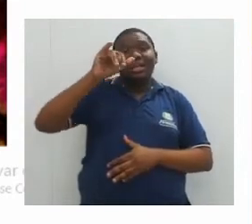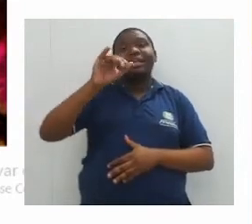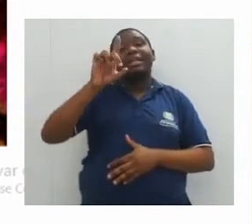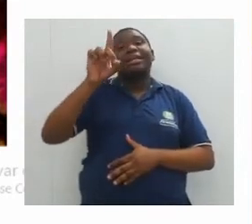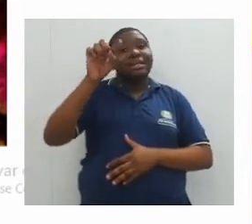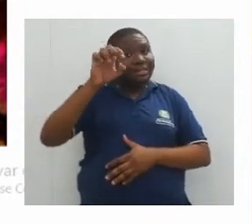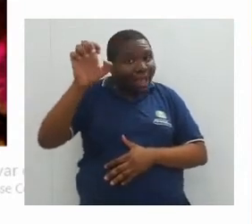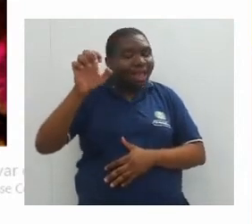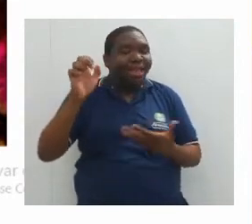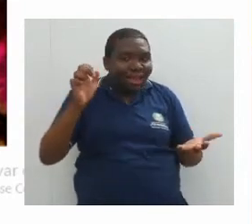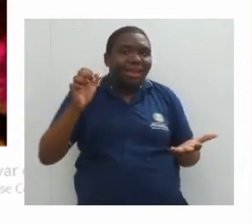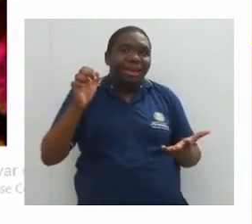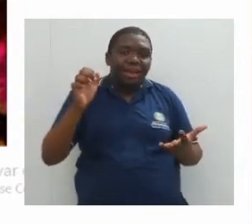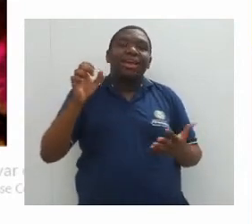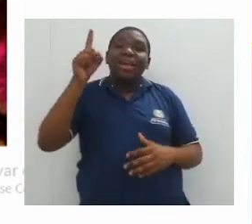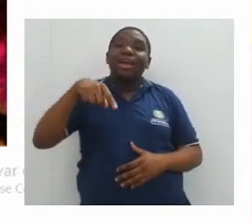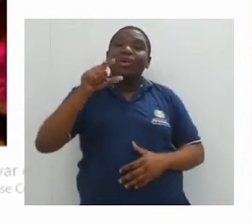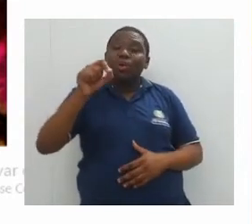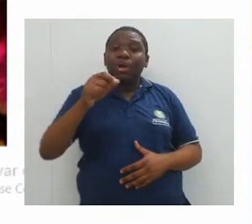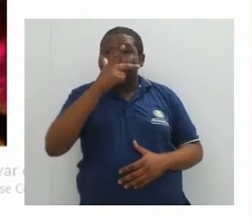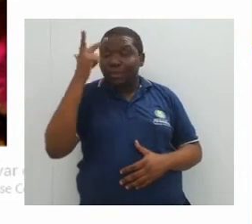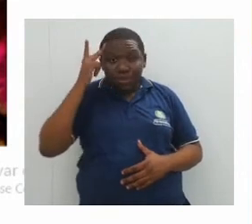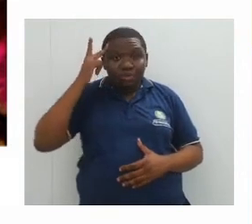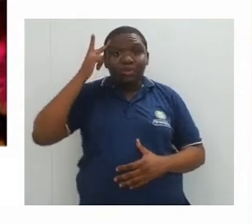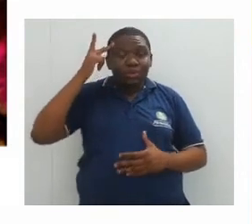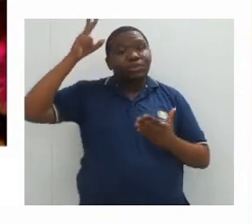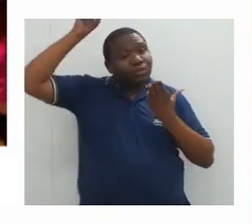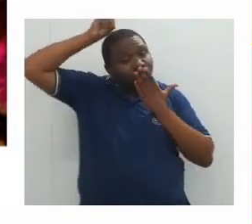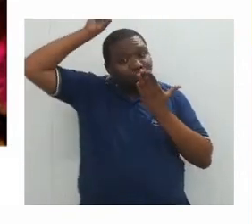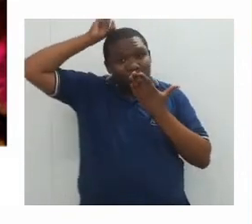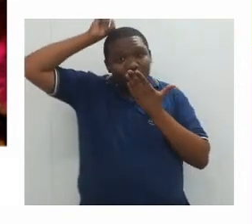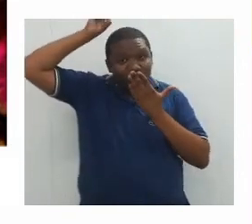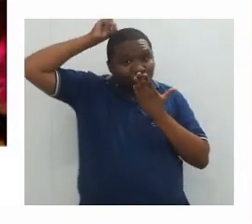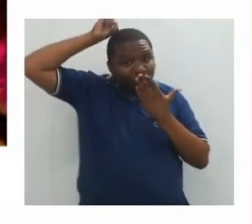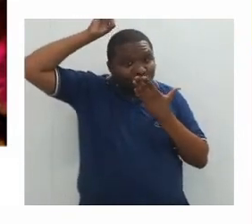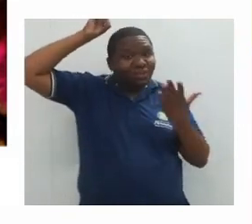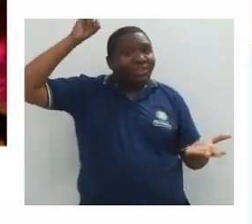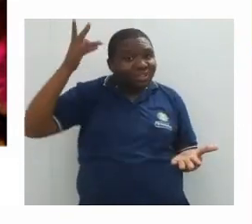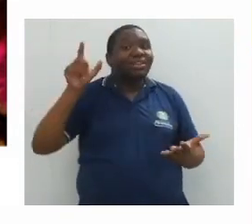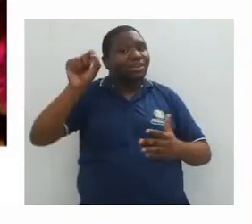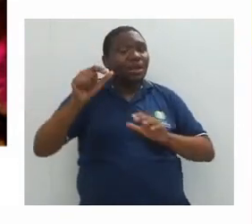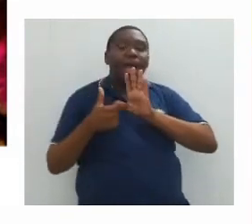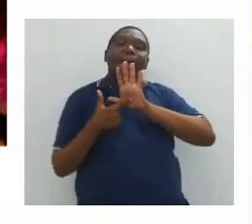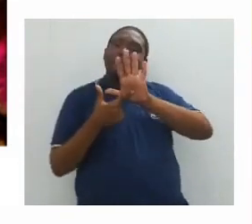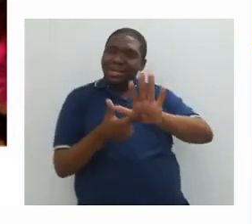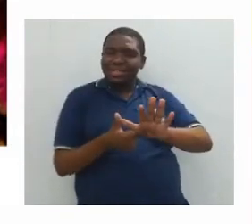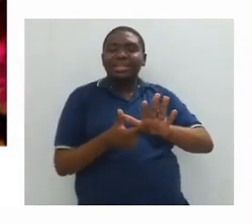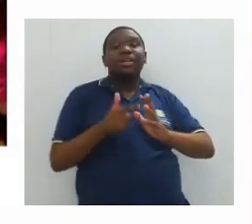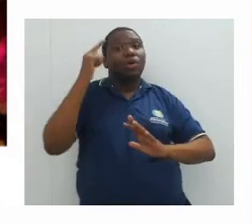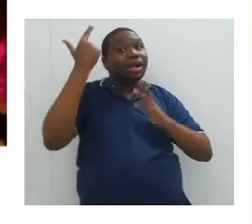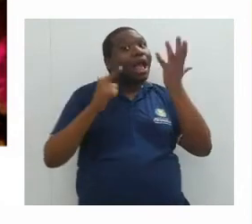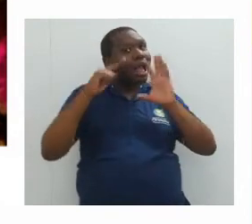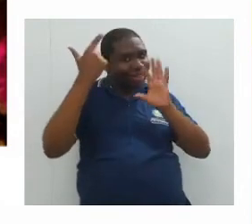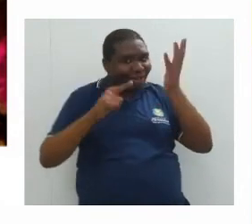grande para a tribo Canidé, que são uma tribo de índios, né? Isso, que se apresenta no